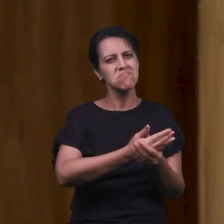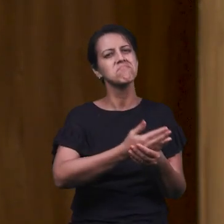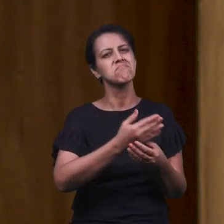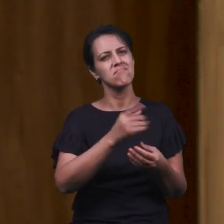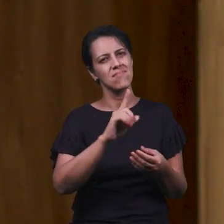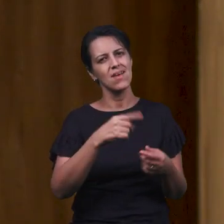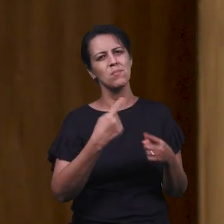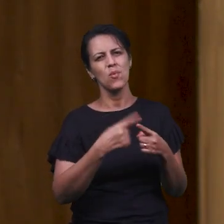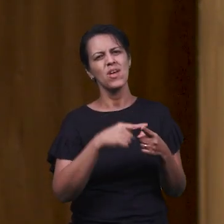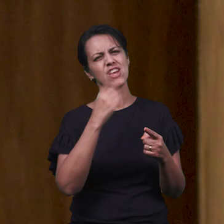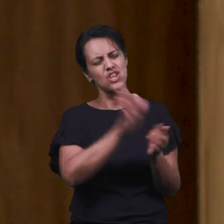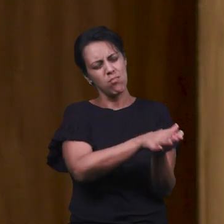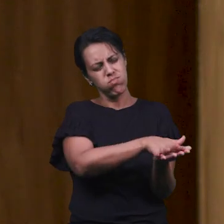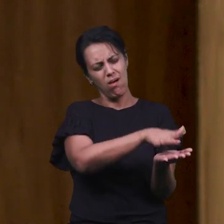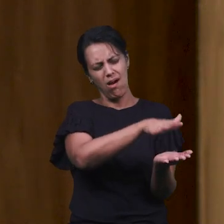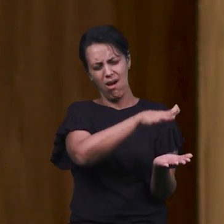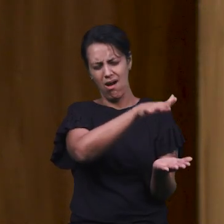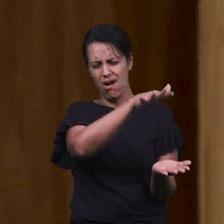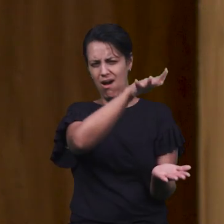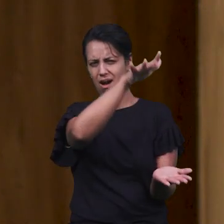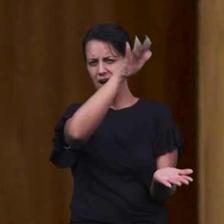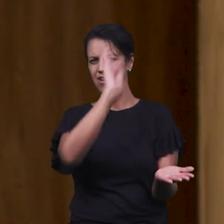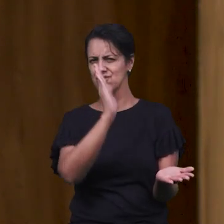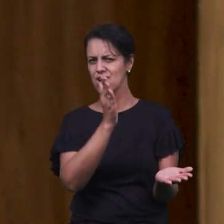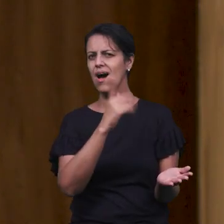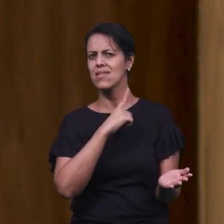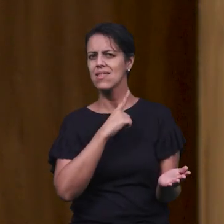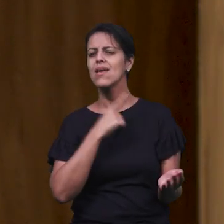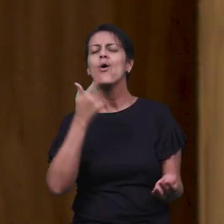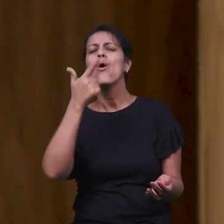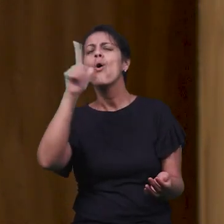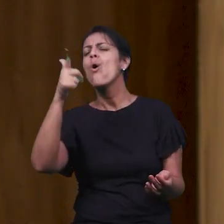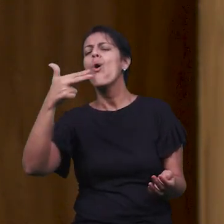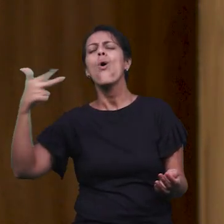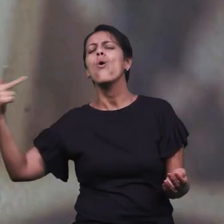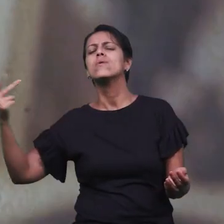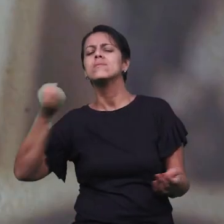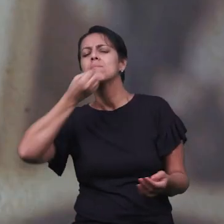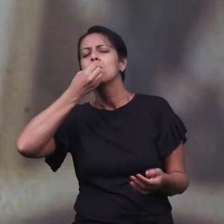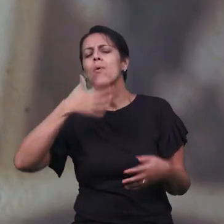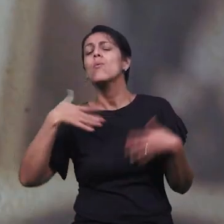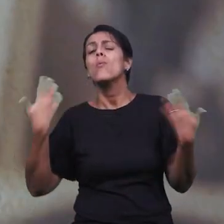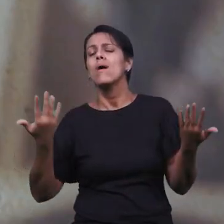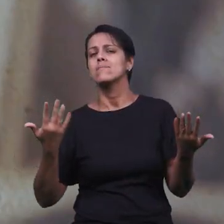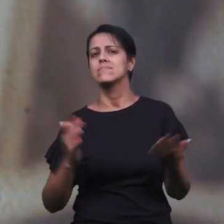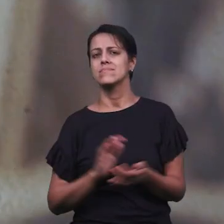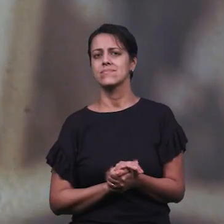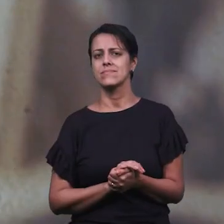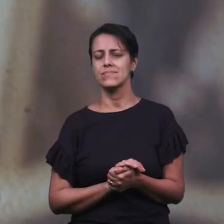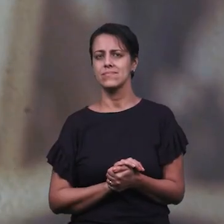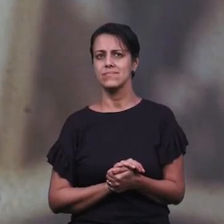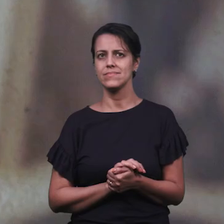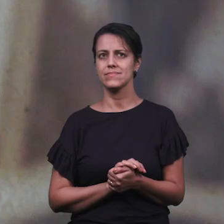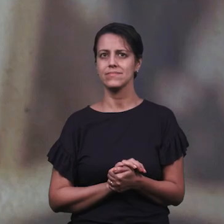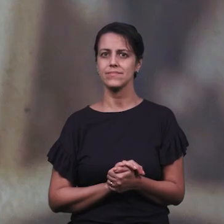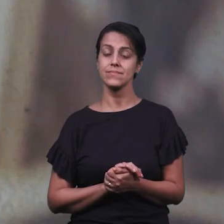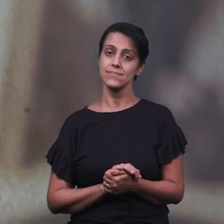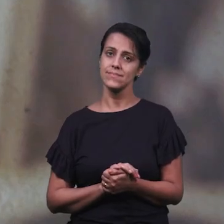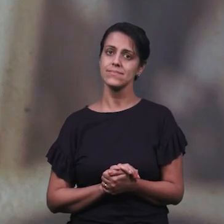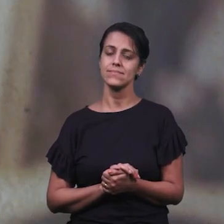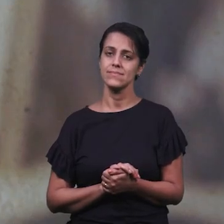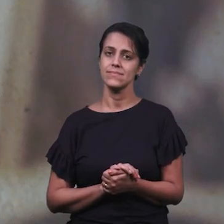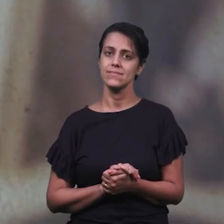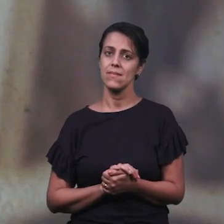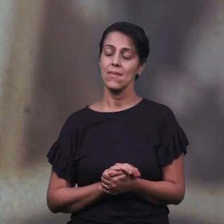encontra abarrotado, sobrecarregado, né? Tem outras vantagens também além dessa? Você pode, nós podemos destacar aqui